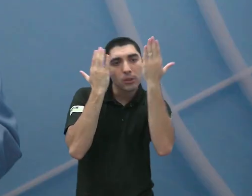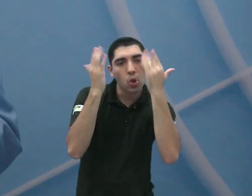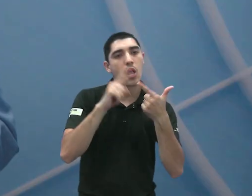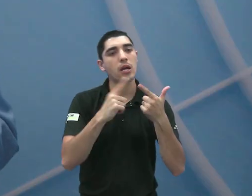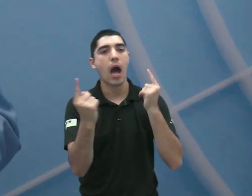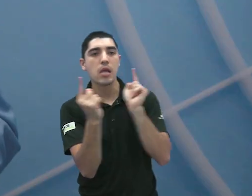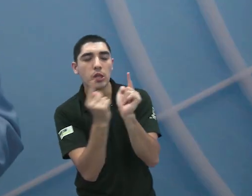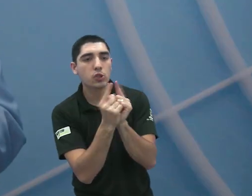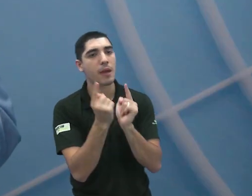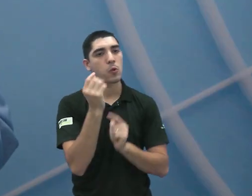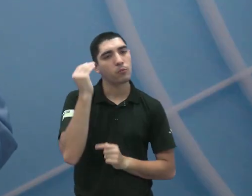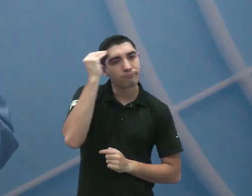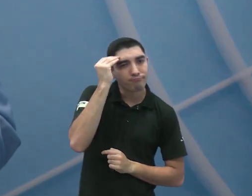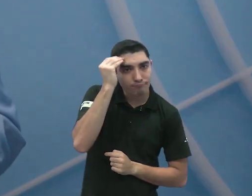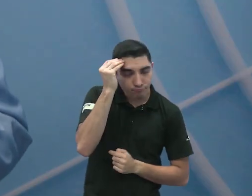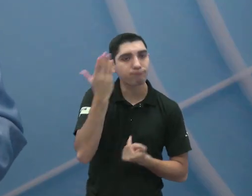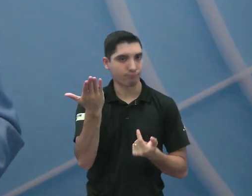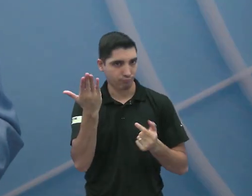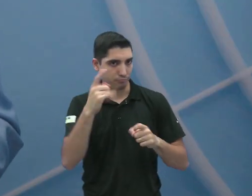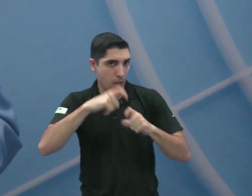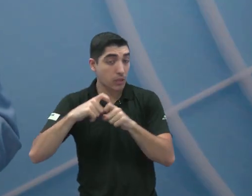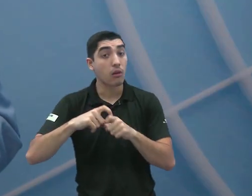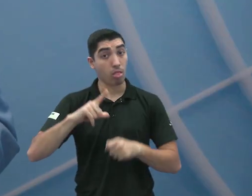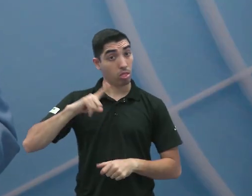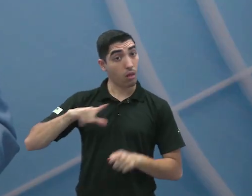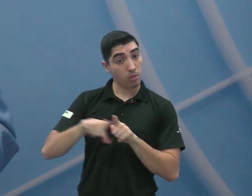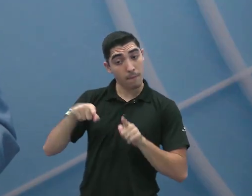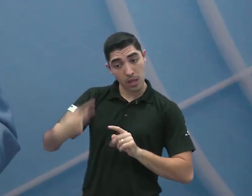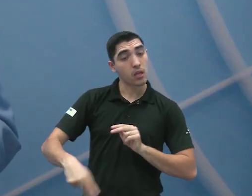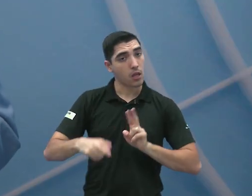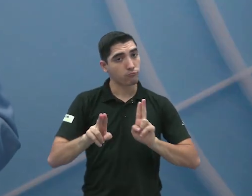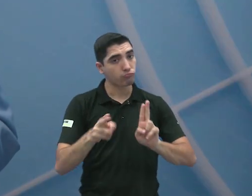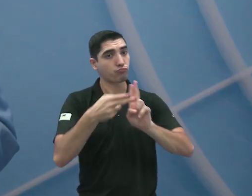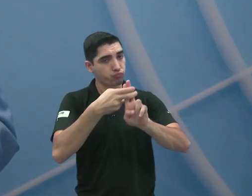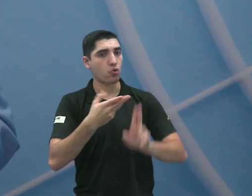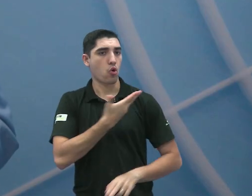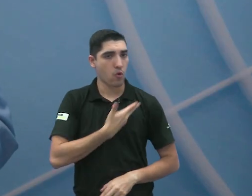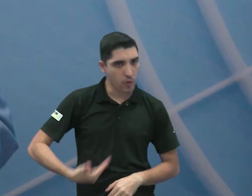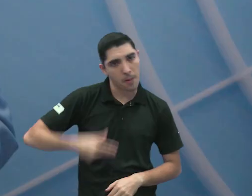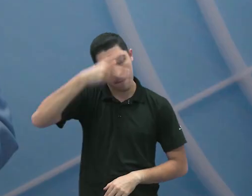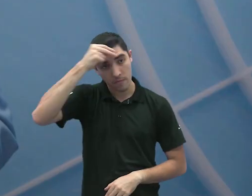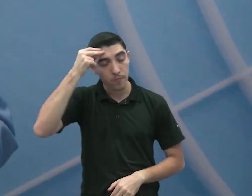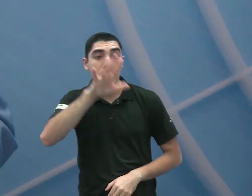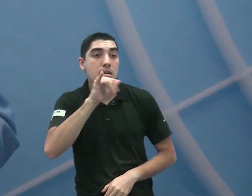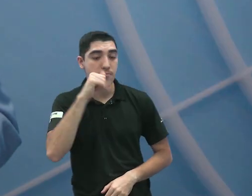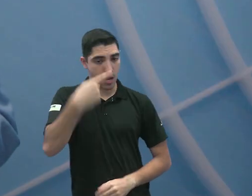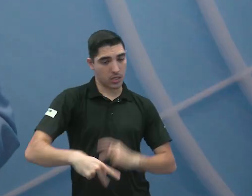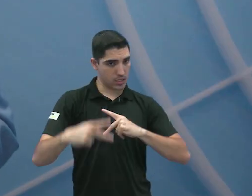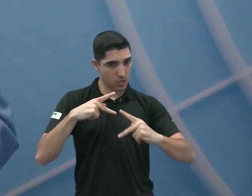psiquiátrico são tão importantes na rede pública de saúde. Aqui em São José dos Campos, por